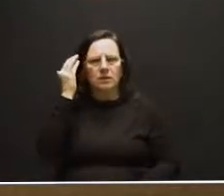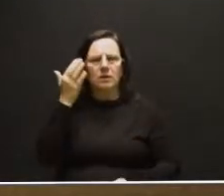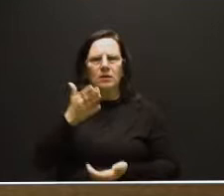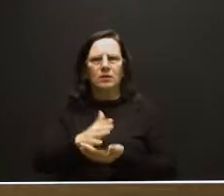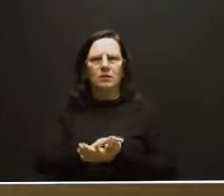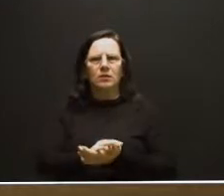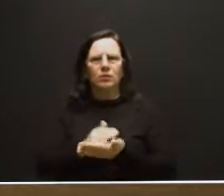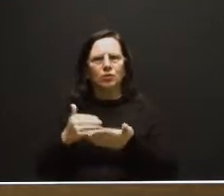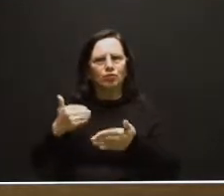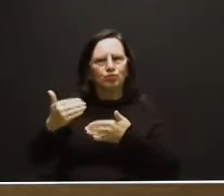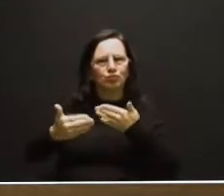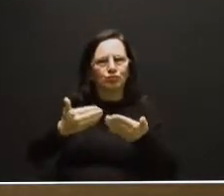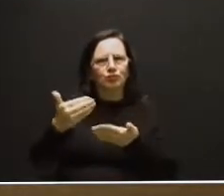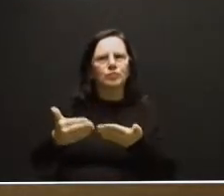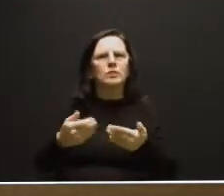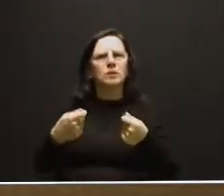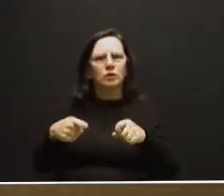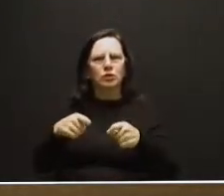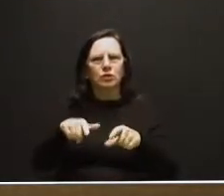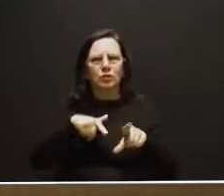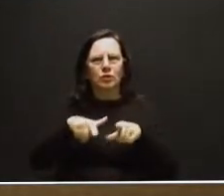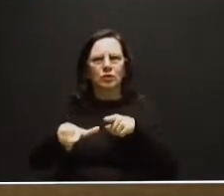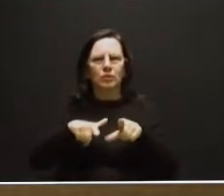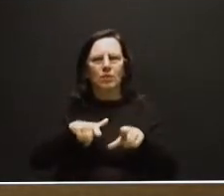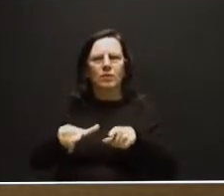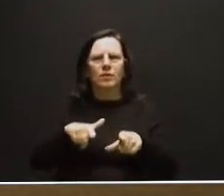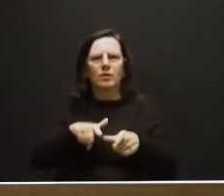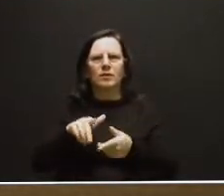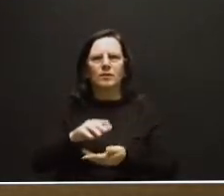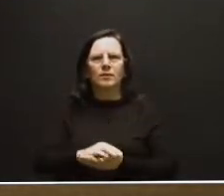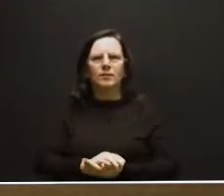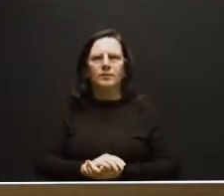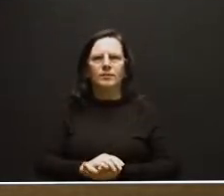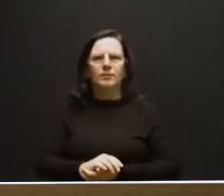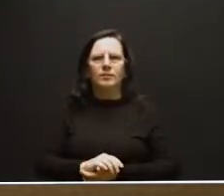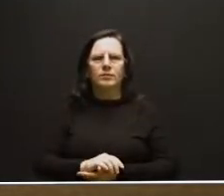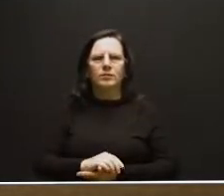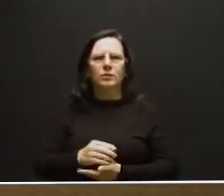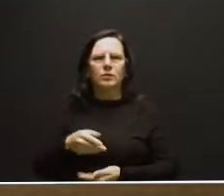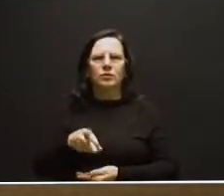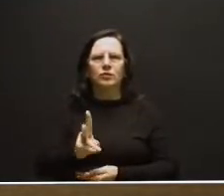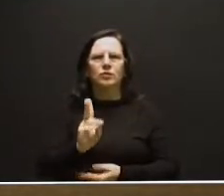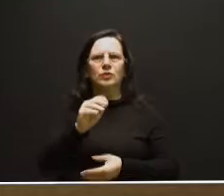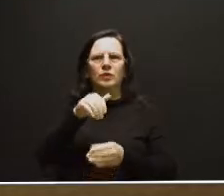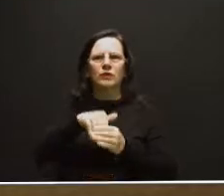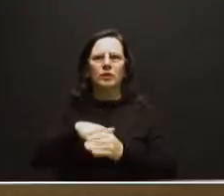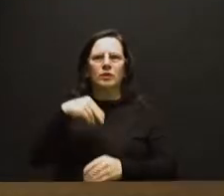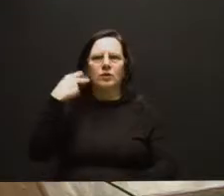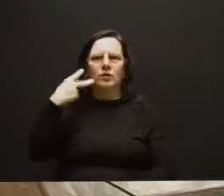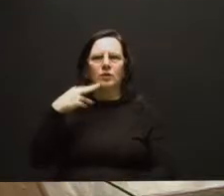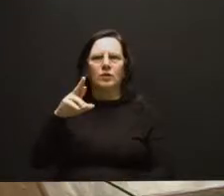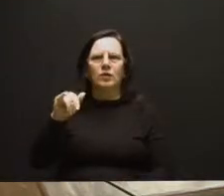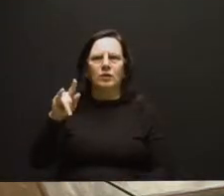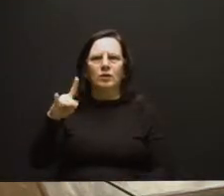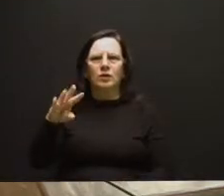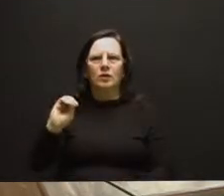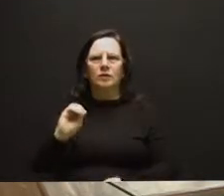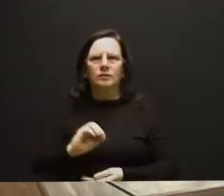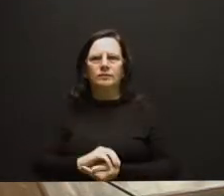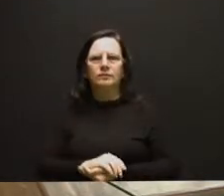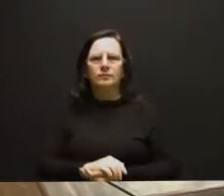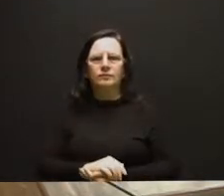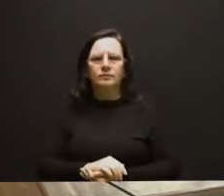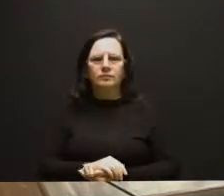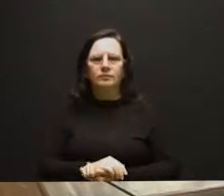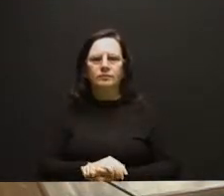pra dar celeridade ele tem que trabalhar realmente eu volto a falar porque o tempo acabou presidente continua em votação com a palavra o vereador ricardo queixam